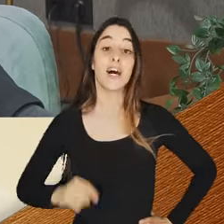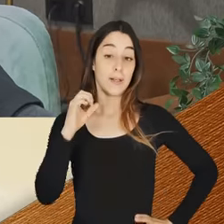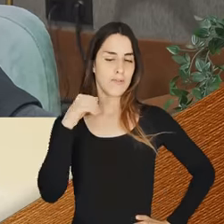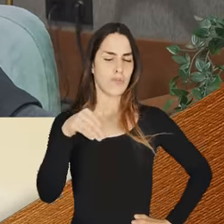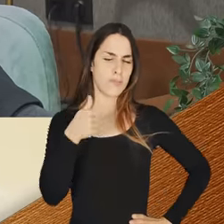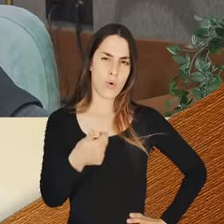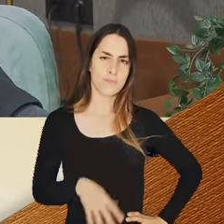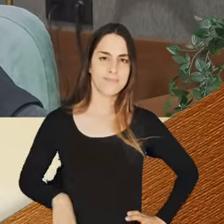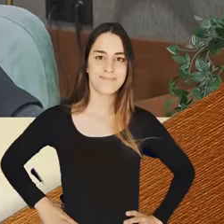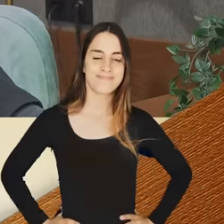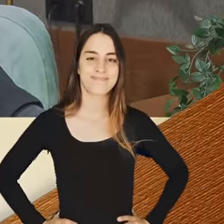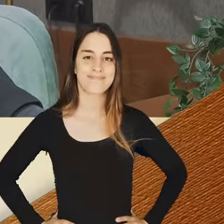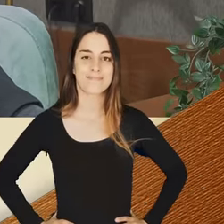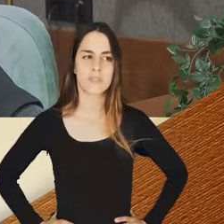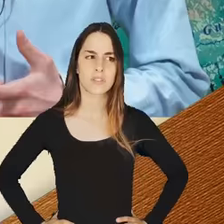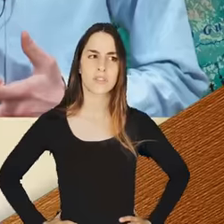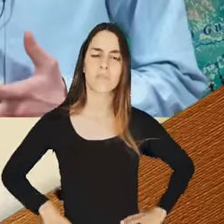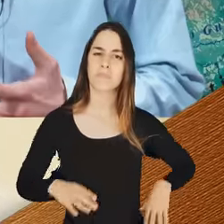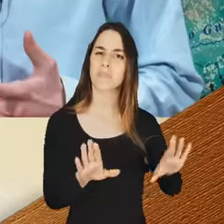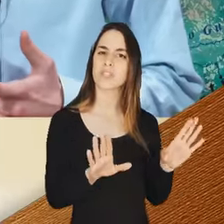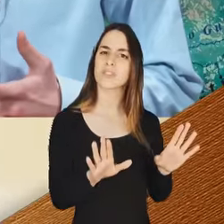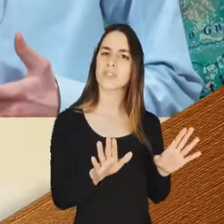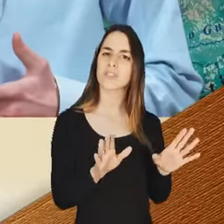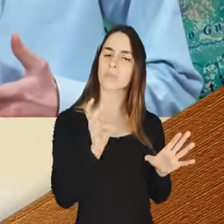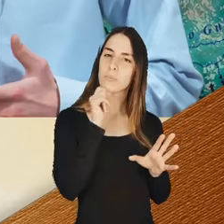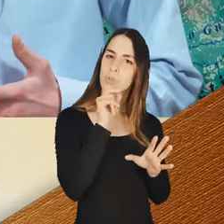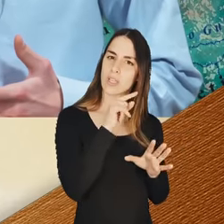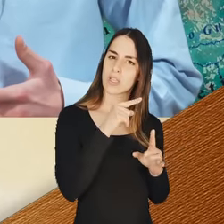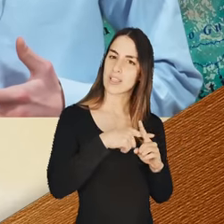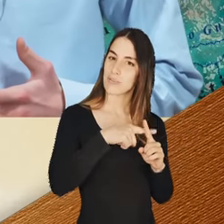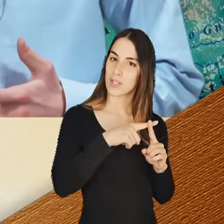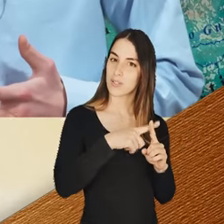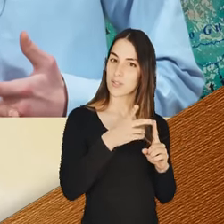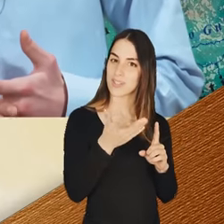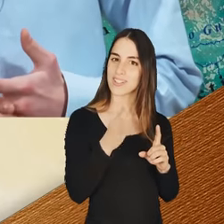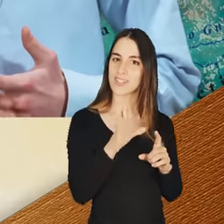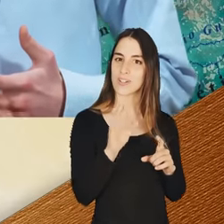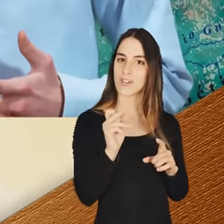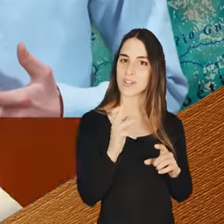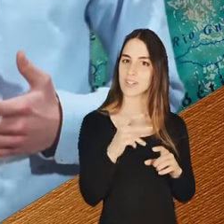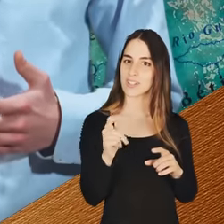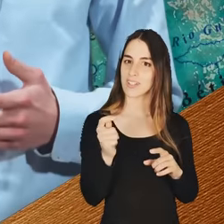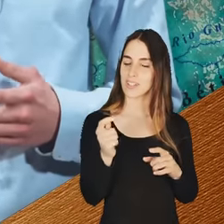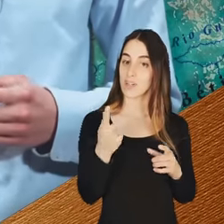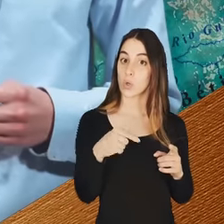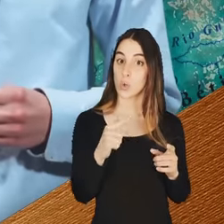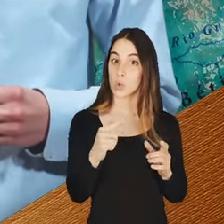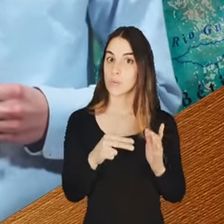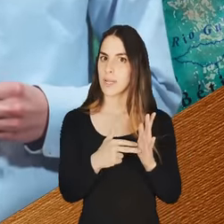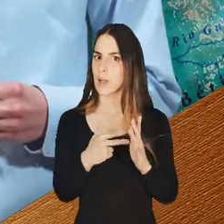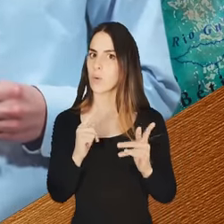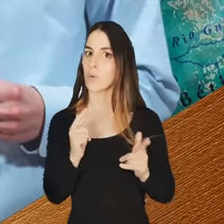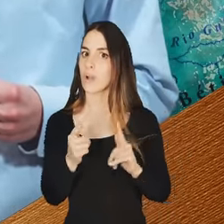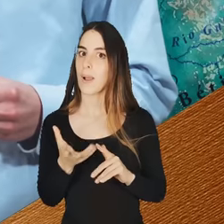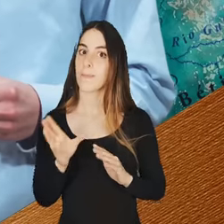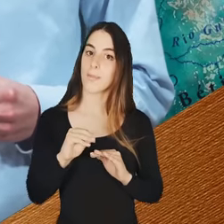Vai estar bom. Mas podia falar-nos de temperaturas, Jorge. Esperamos, se calhar, mais de